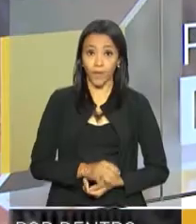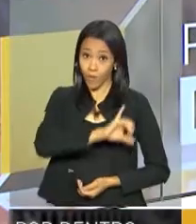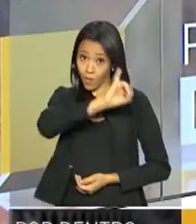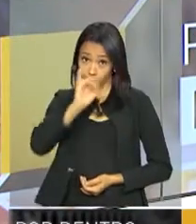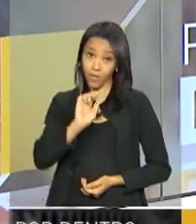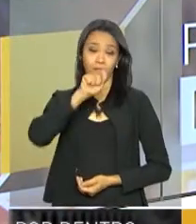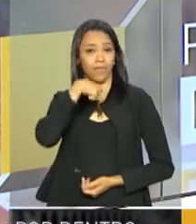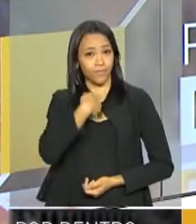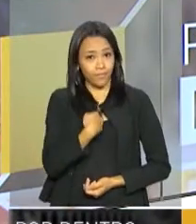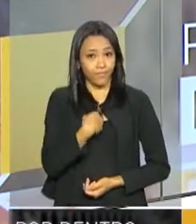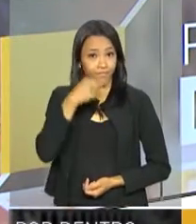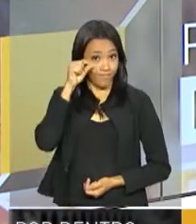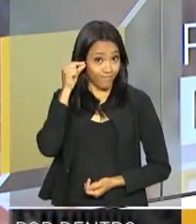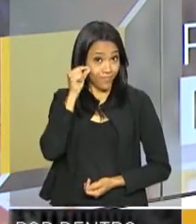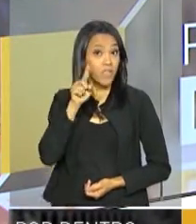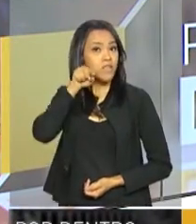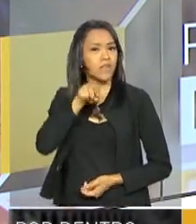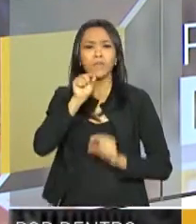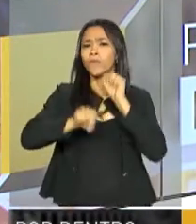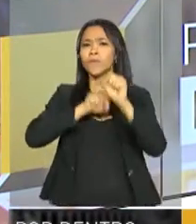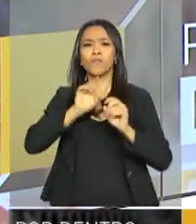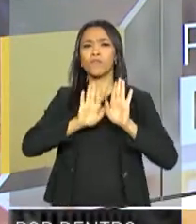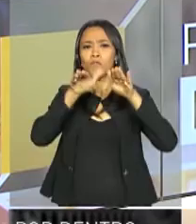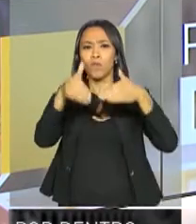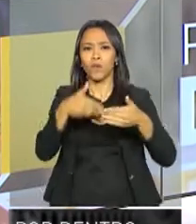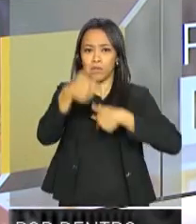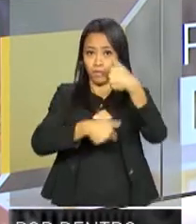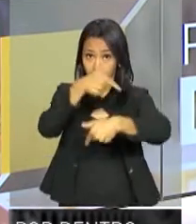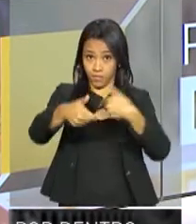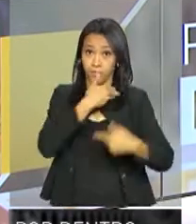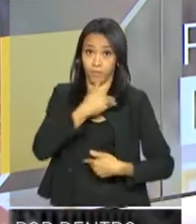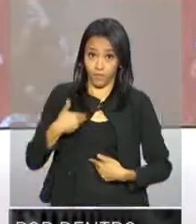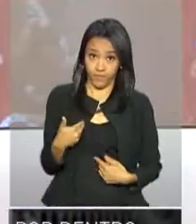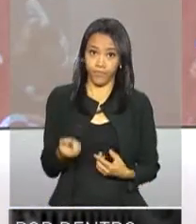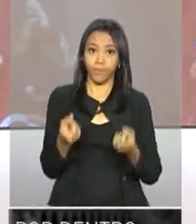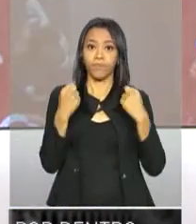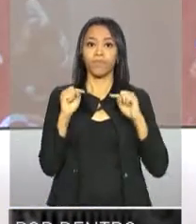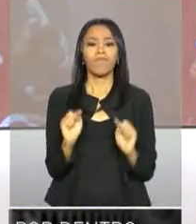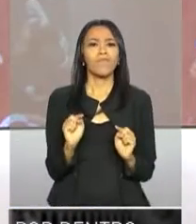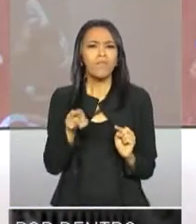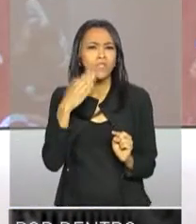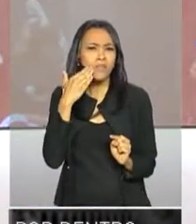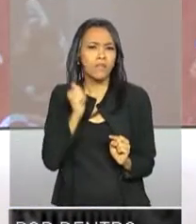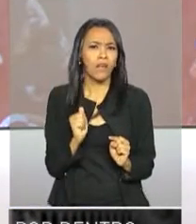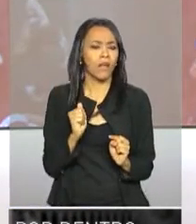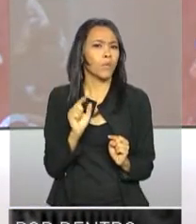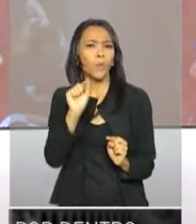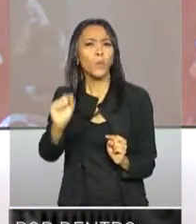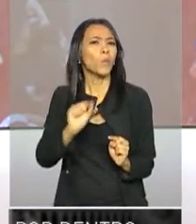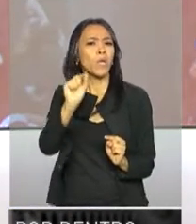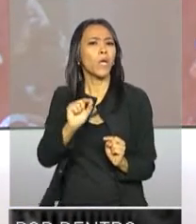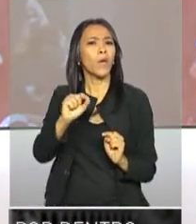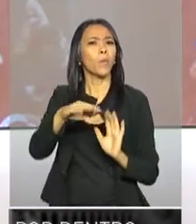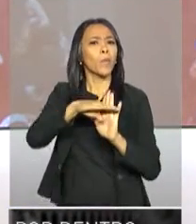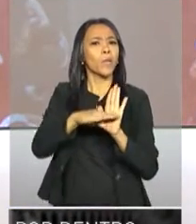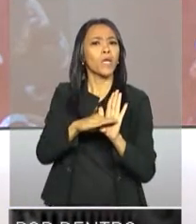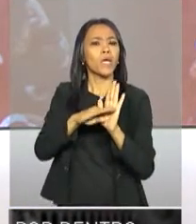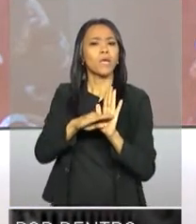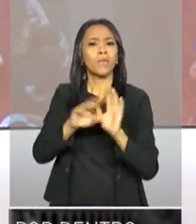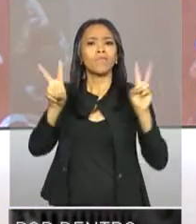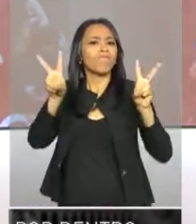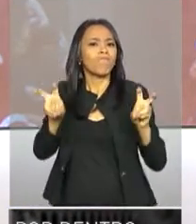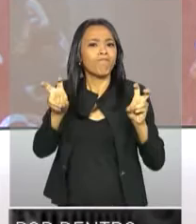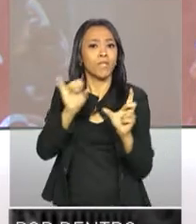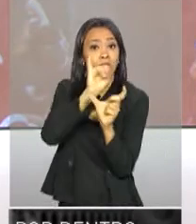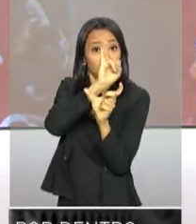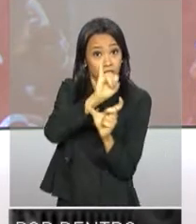Olá, eu sou Renata Corsini e este é o programa Por Dentro do Governo. Você sabe o que é o programa Identidade